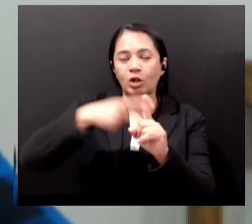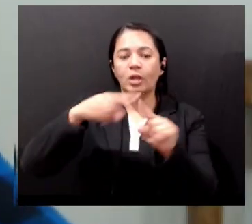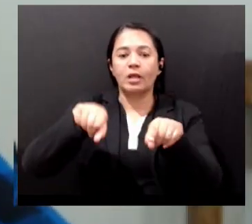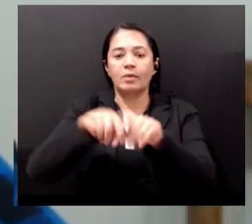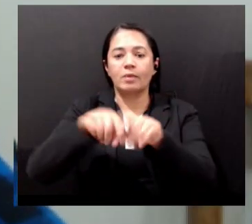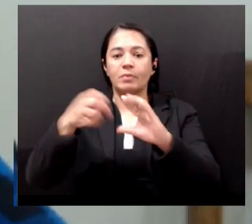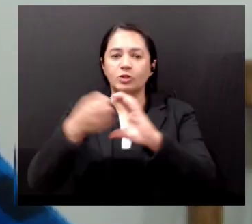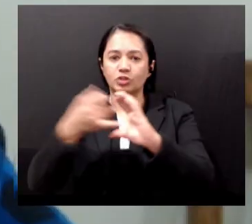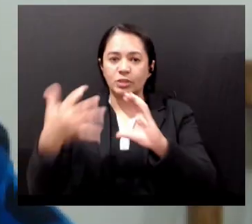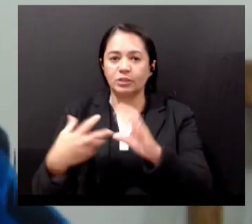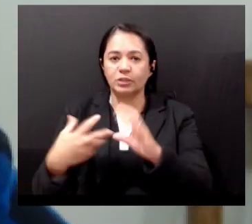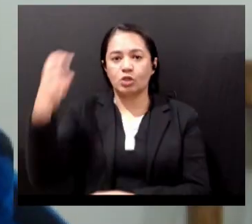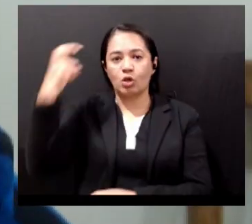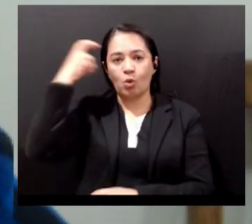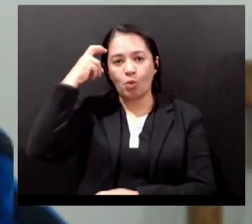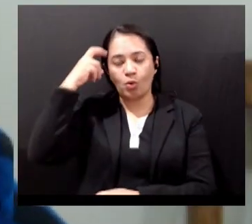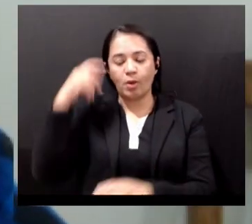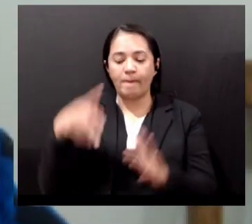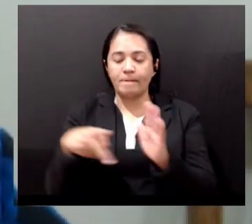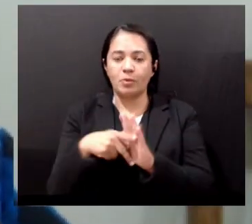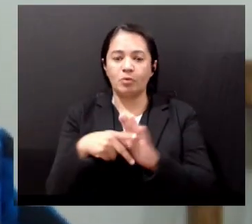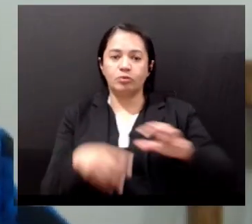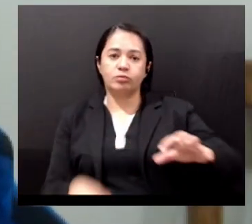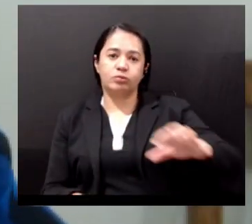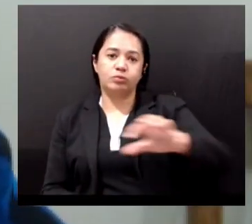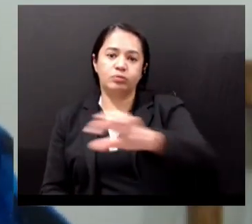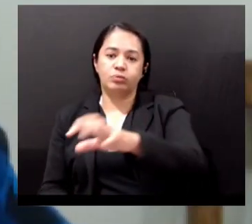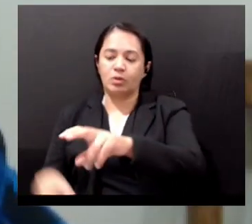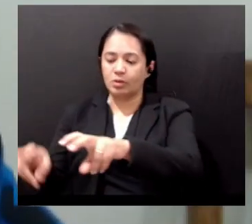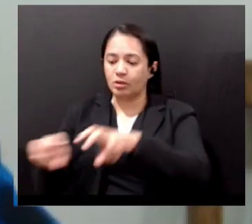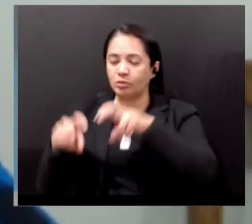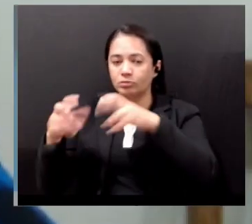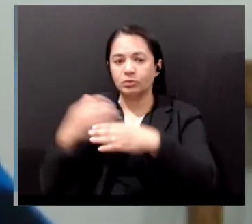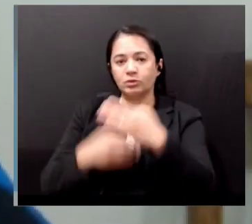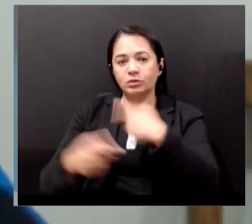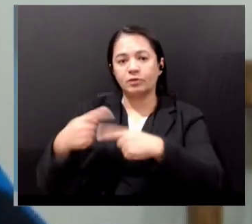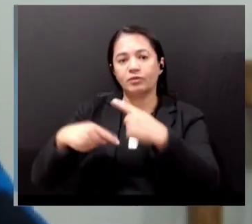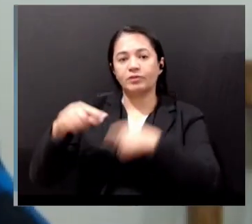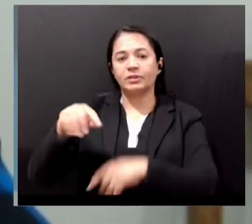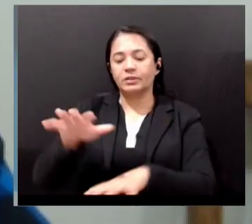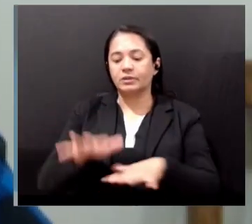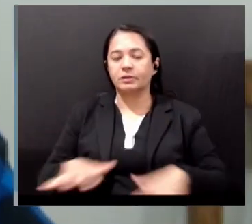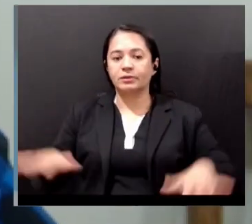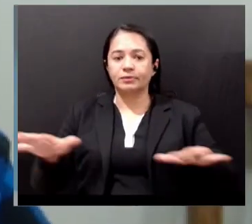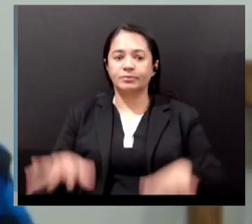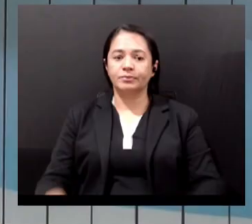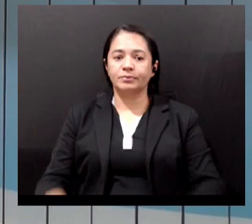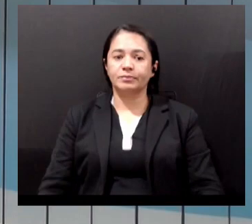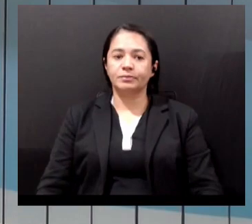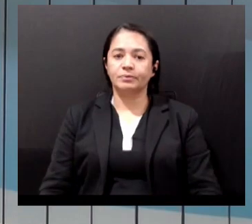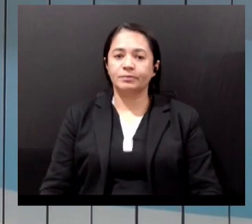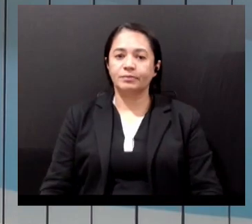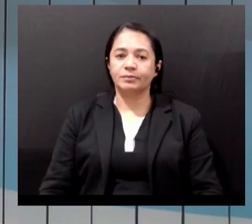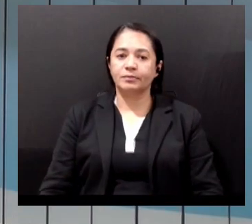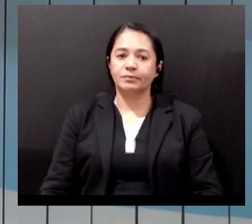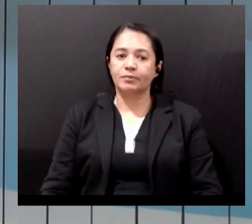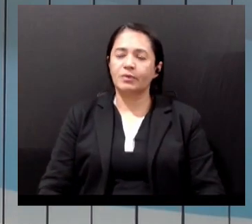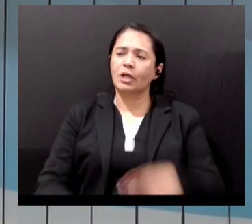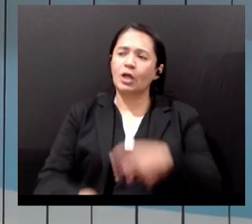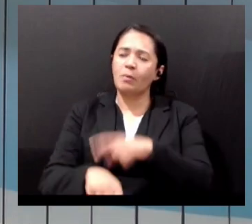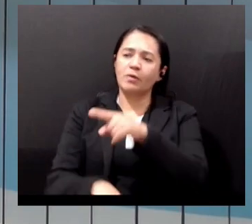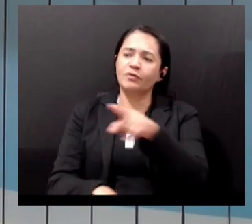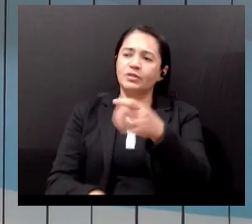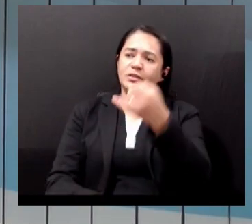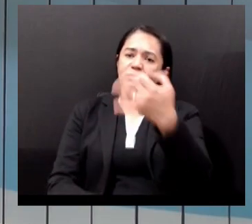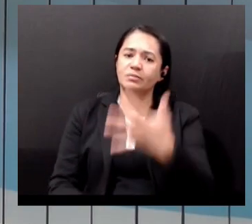quanto de características culturais das lavouras desenvolvidas aqui na região. Ô Bruno, em que momento,